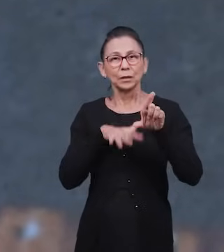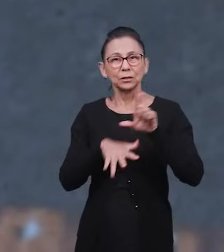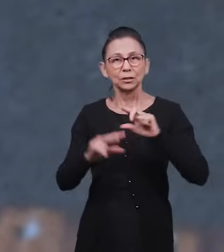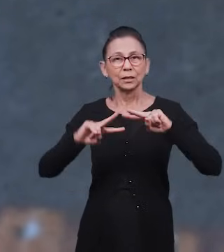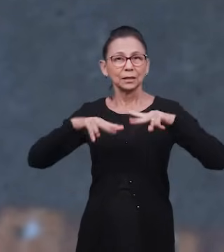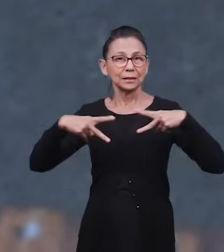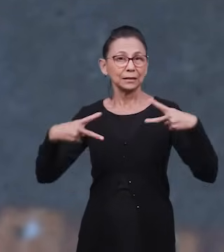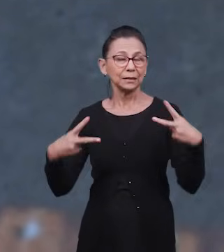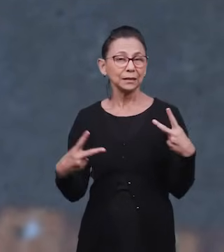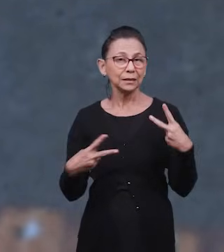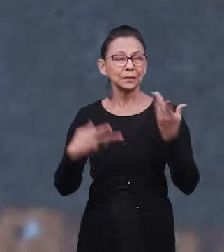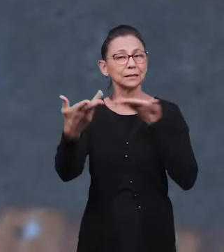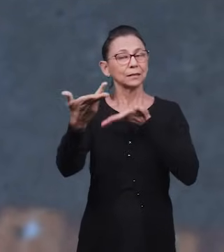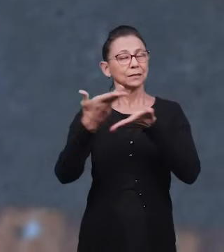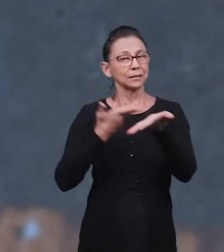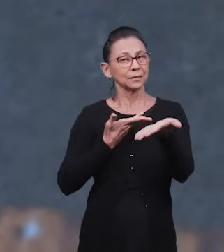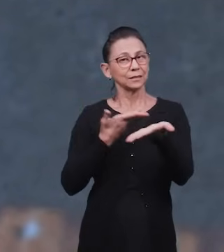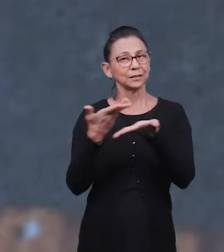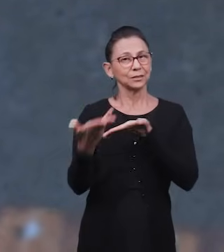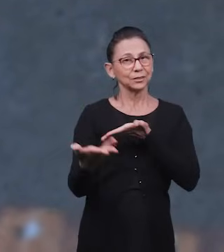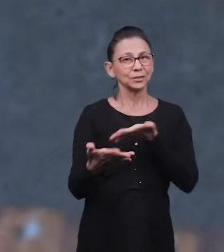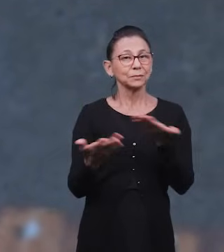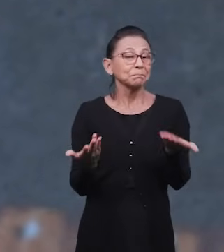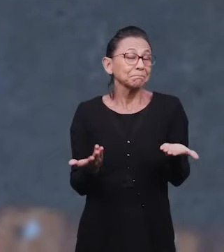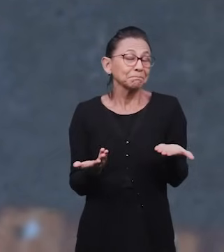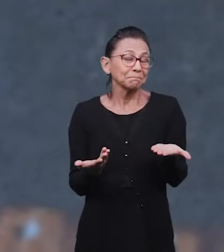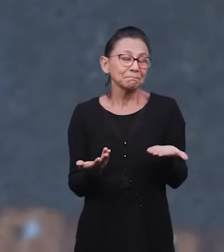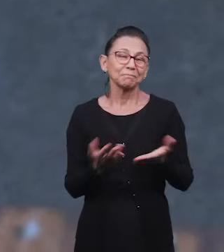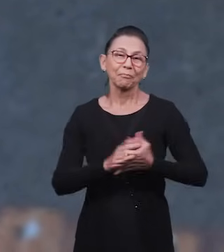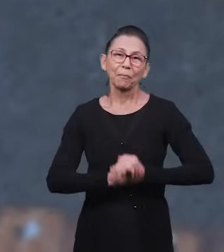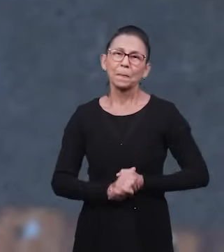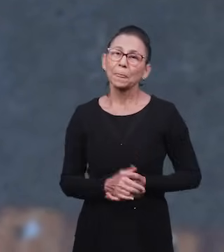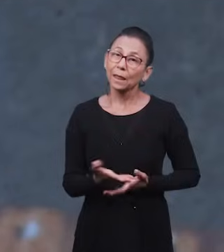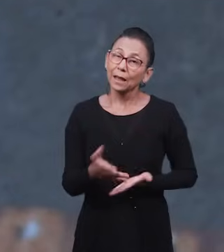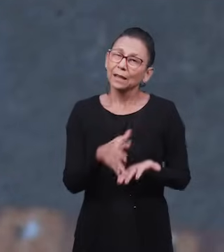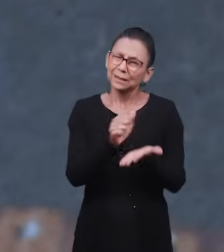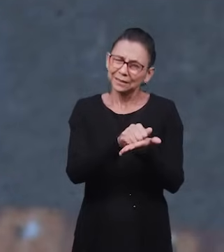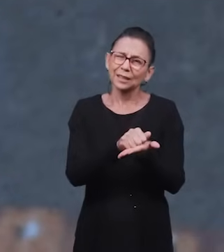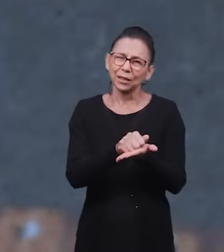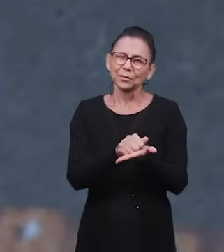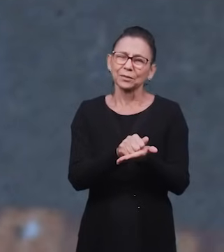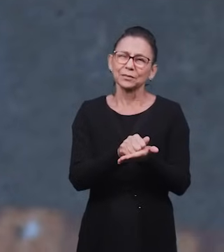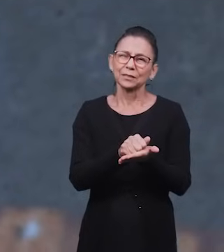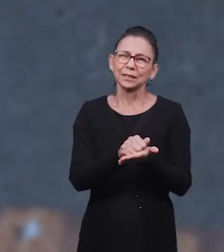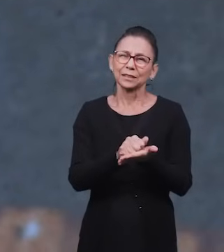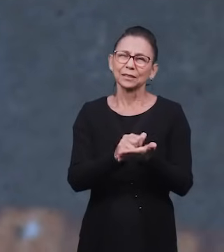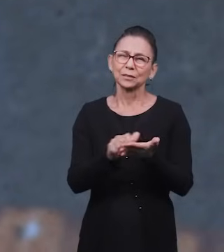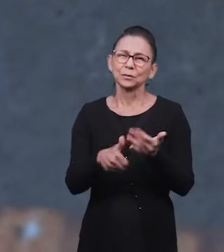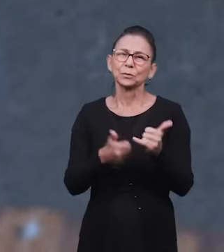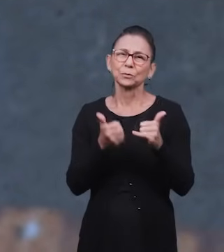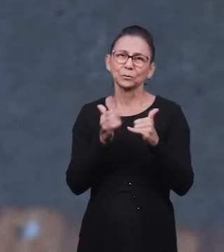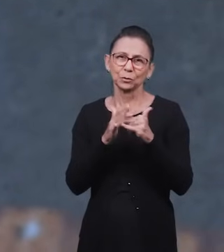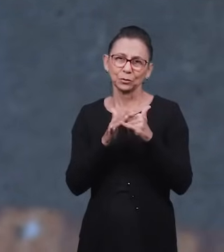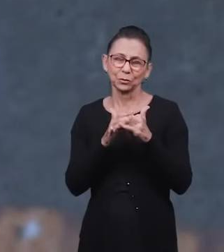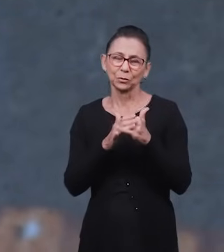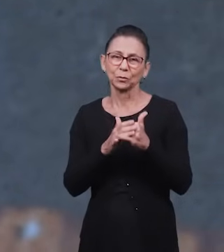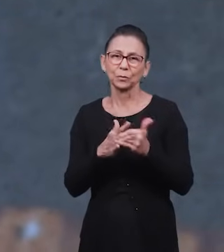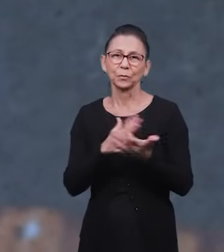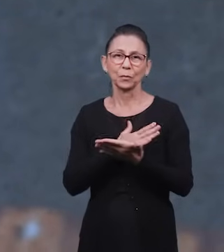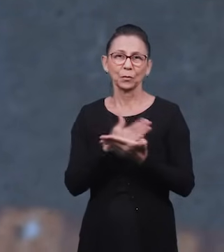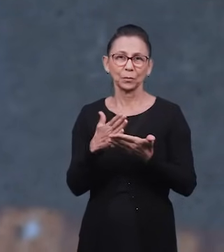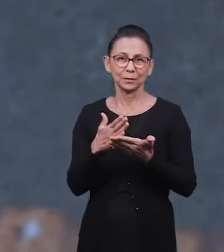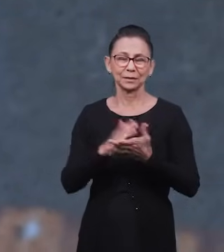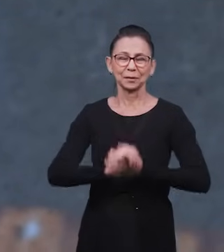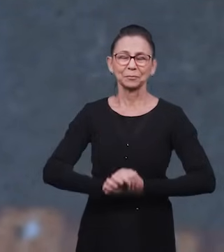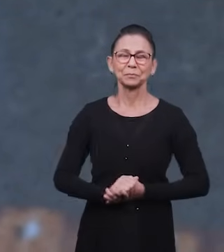compartilhar, para interagir com a gente, né? E se você não for inscrito, para se inscrever no canal. E a gente começa agora